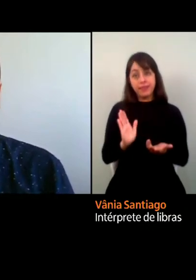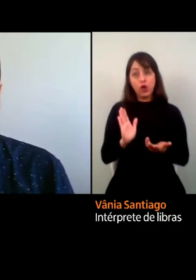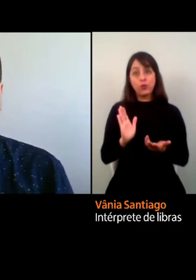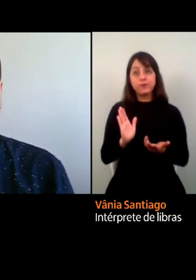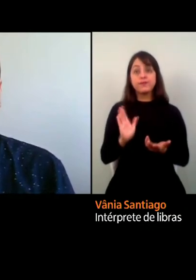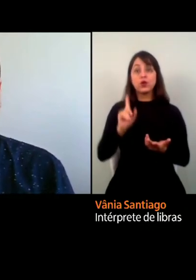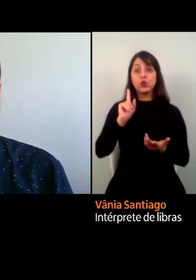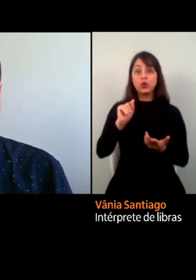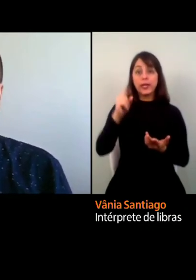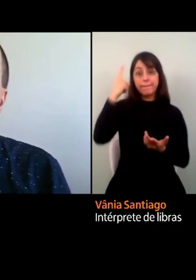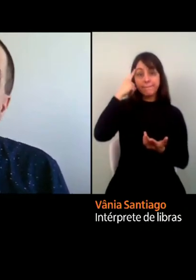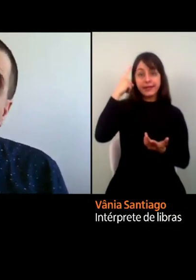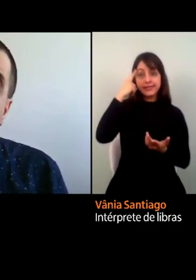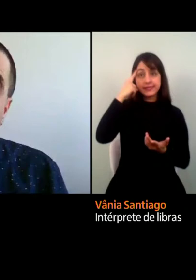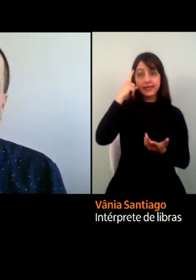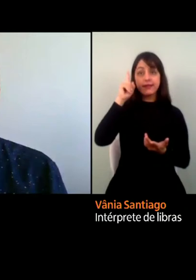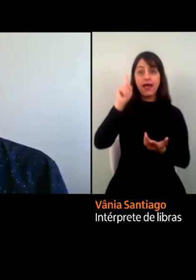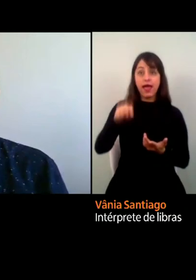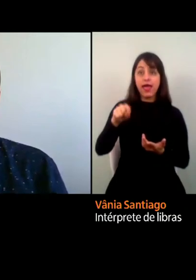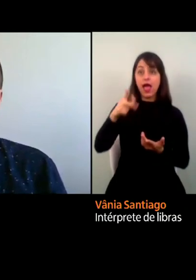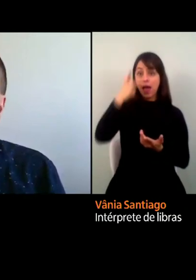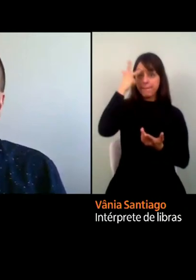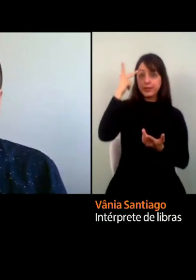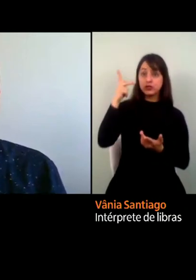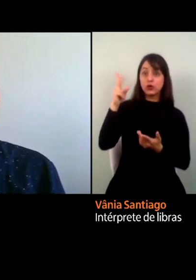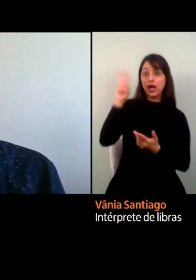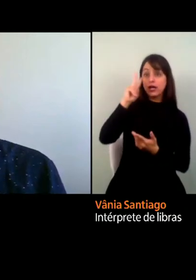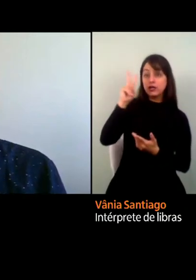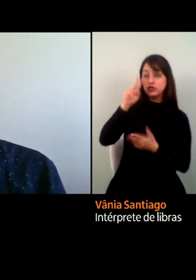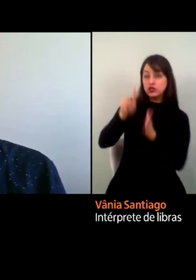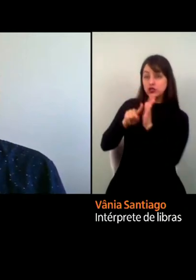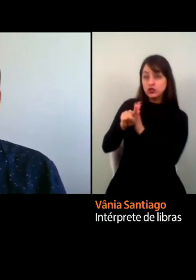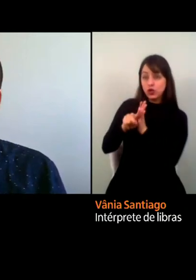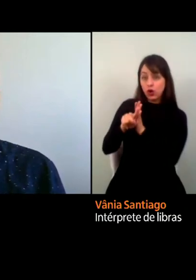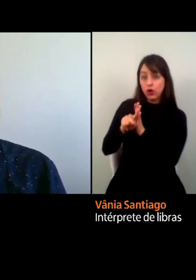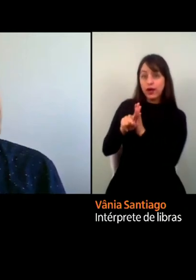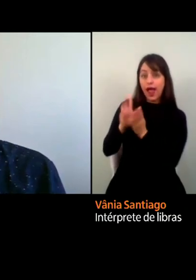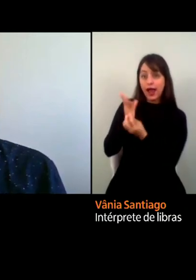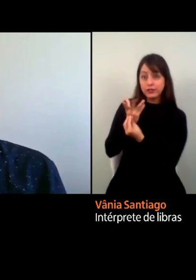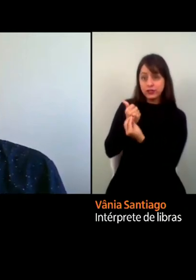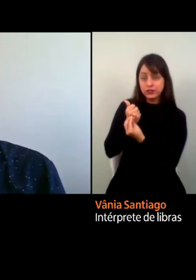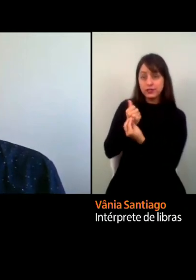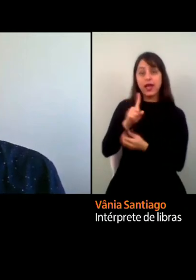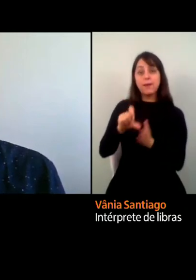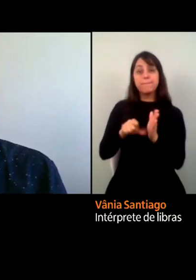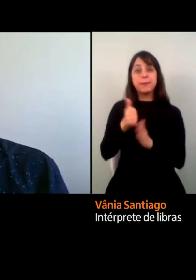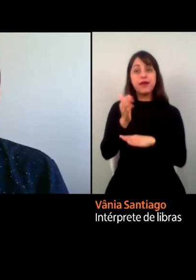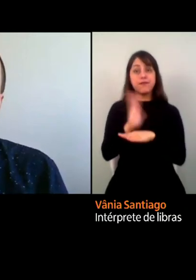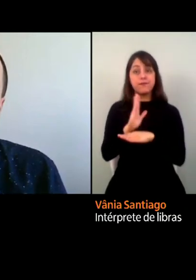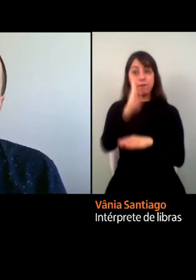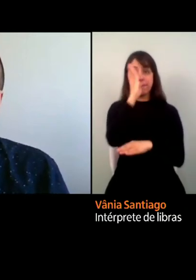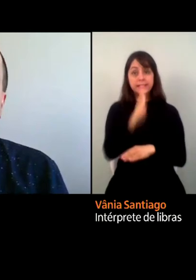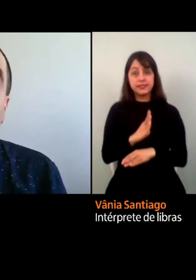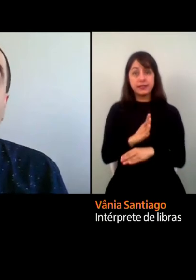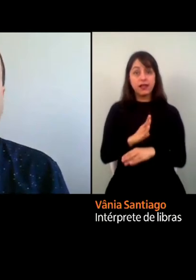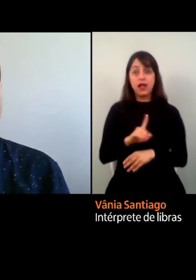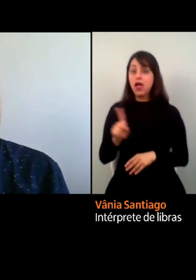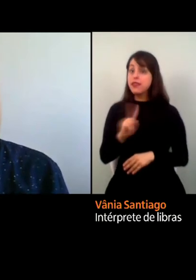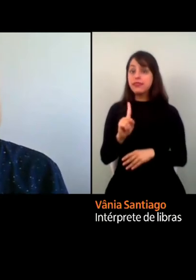do meta-historiador artista seria: o primeiro filme brasileiro não foi filmado, e